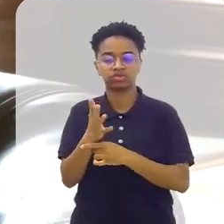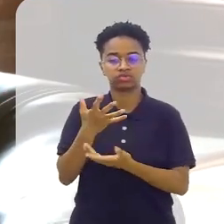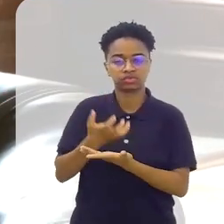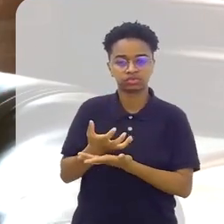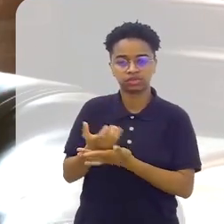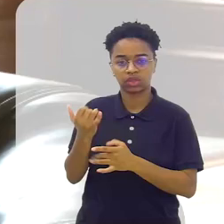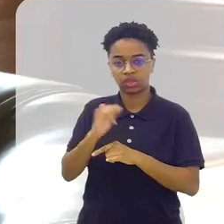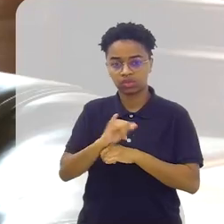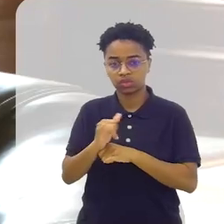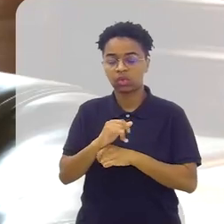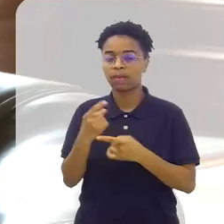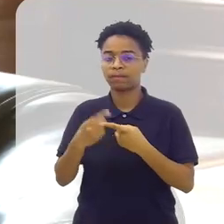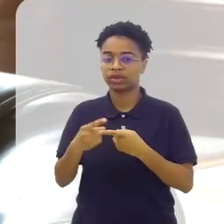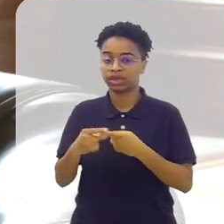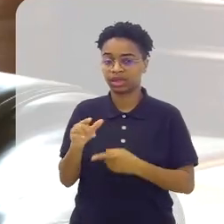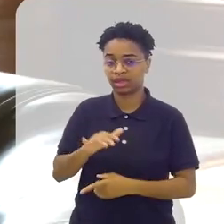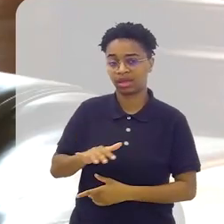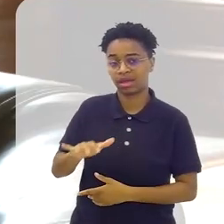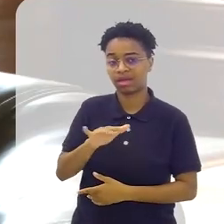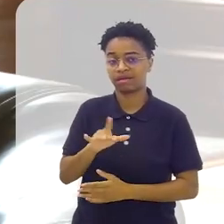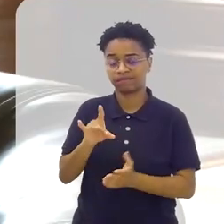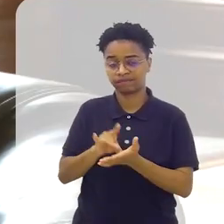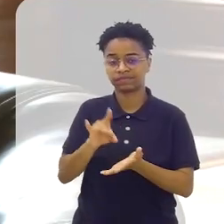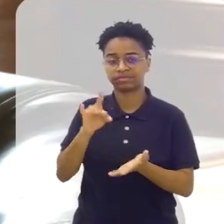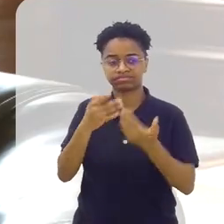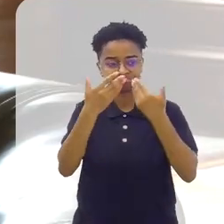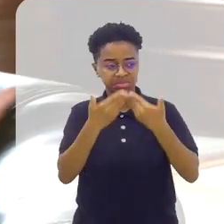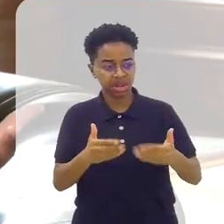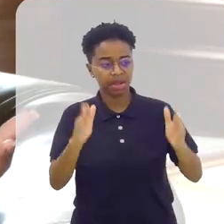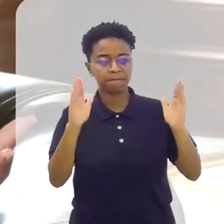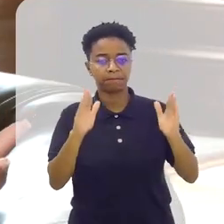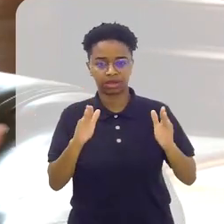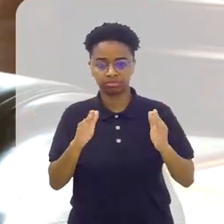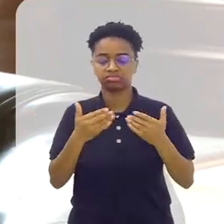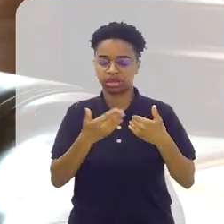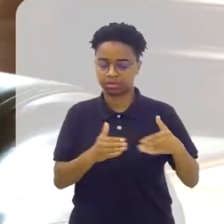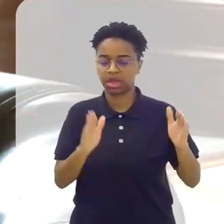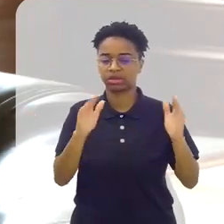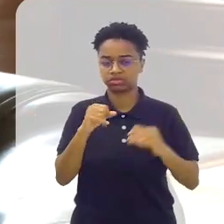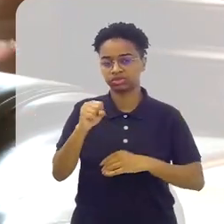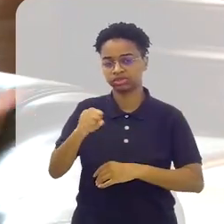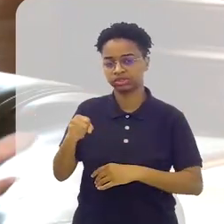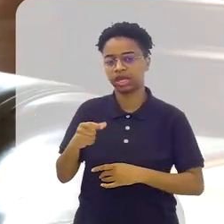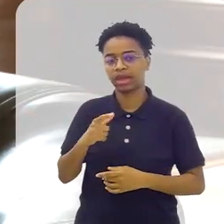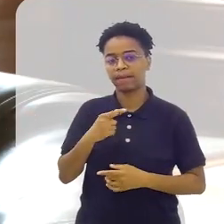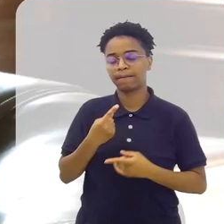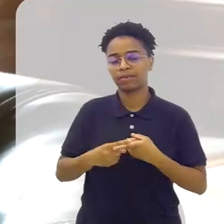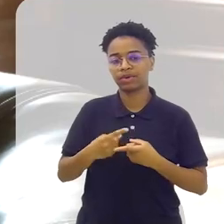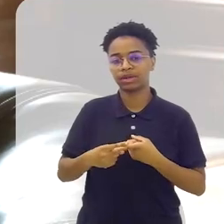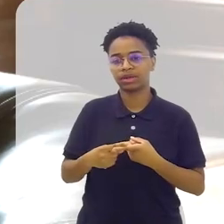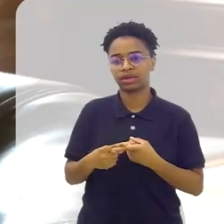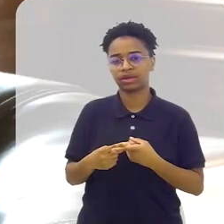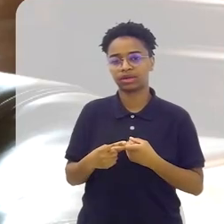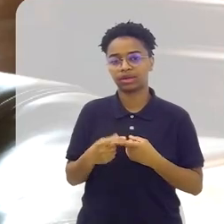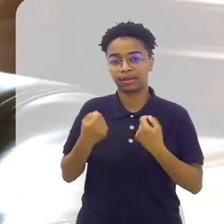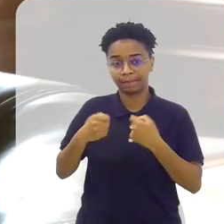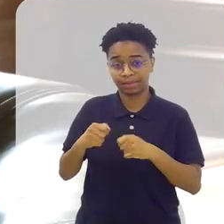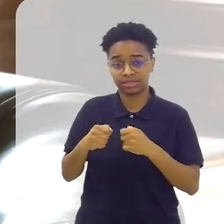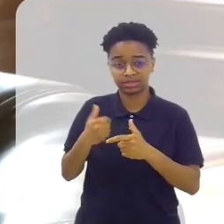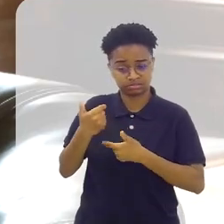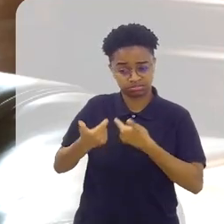a investir em vídeos no YouTube porque é um mercado né que tem que sim muito aberto